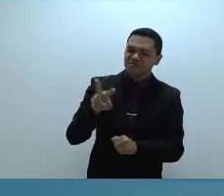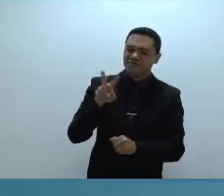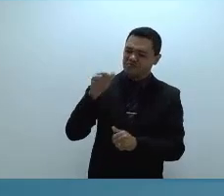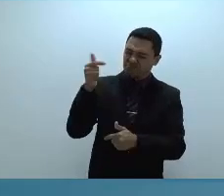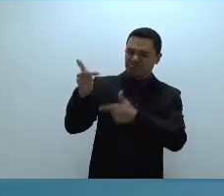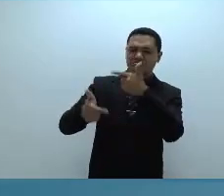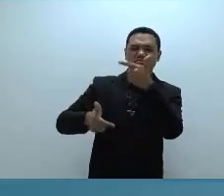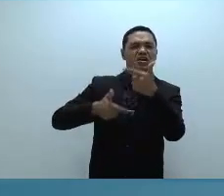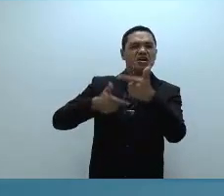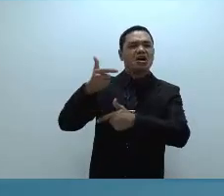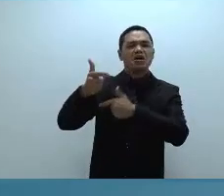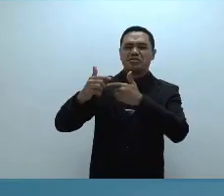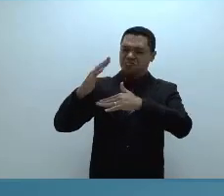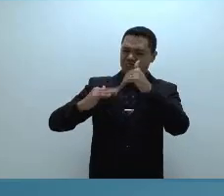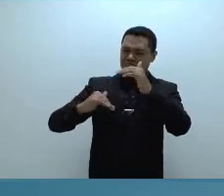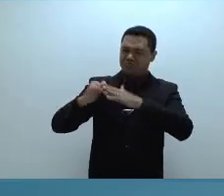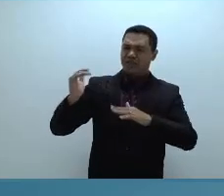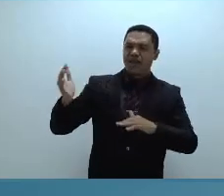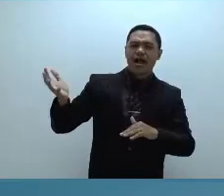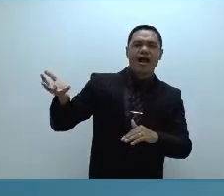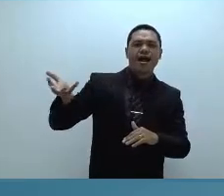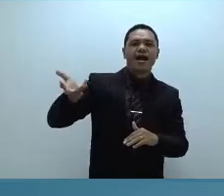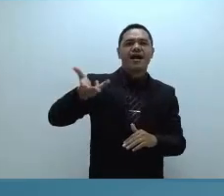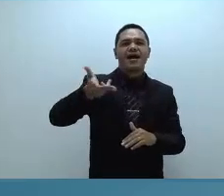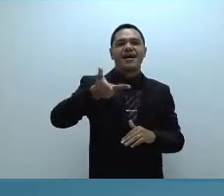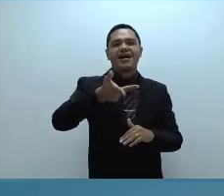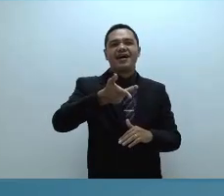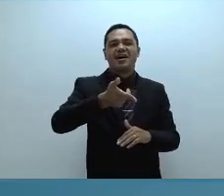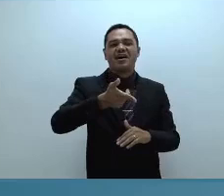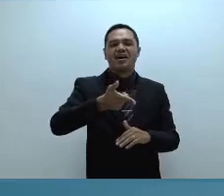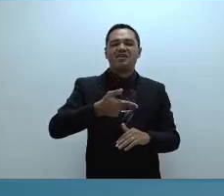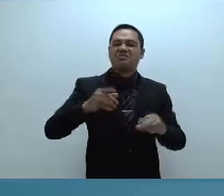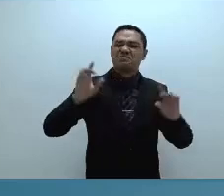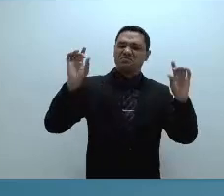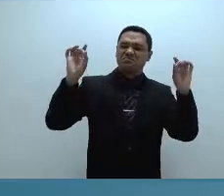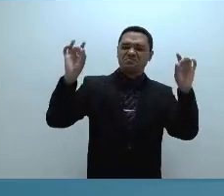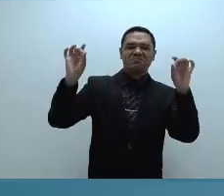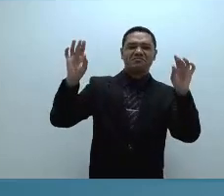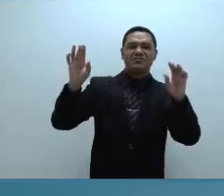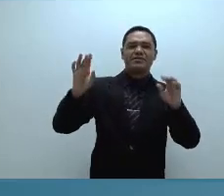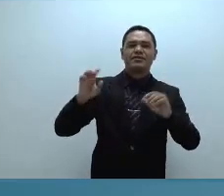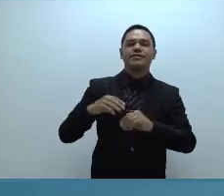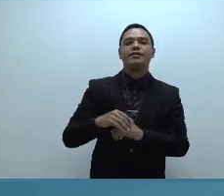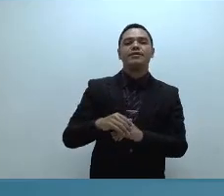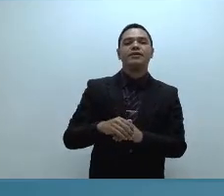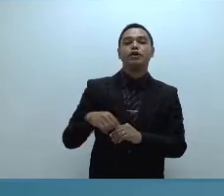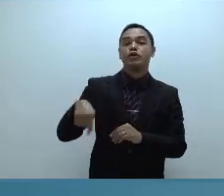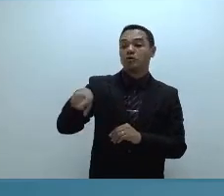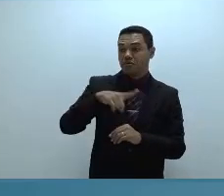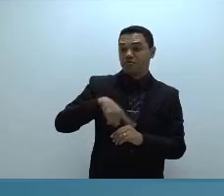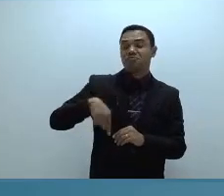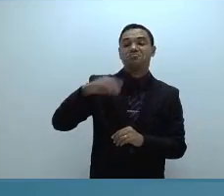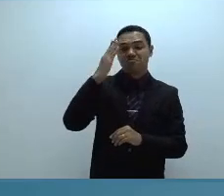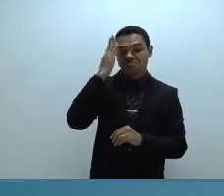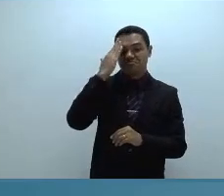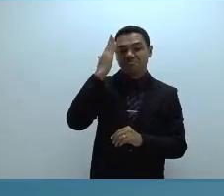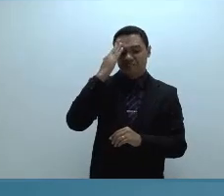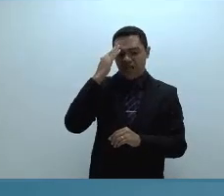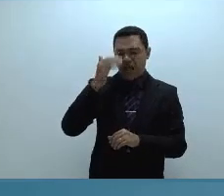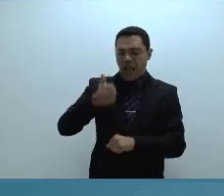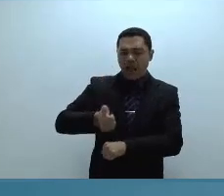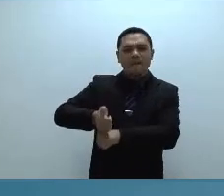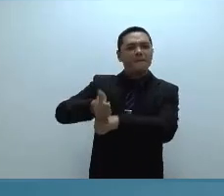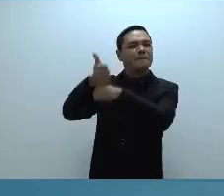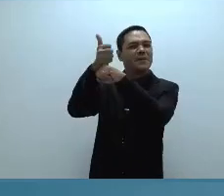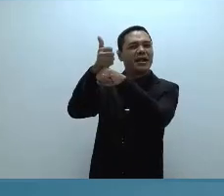de alta relevância, de alta competência da desembargadora Célia, sabemos que esta